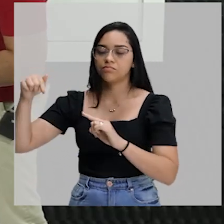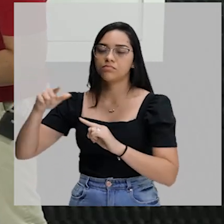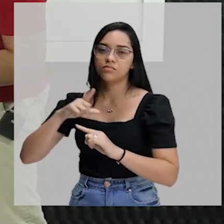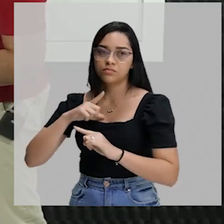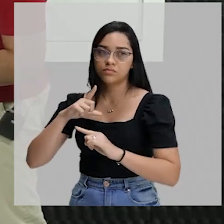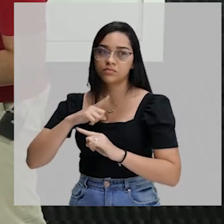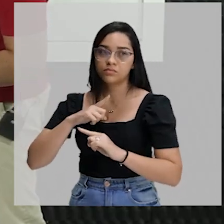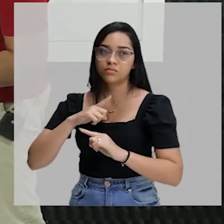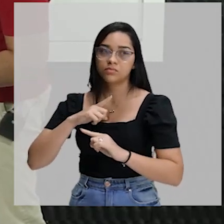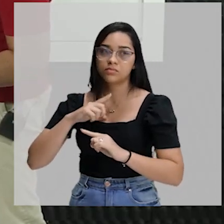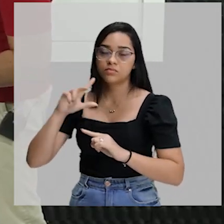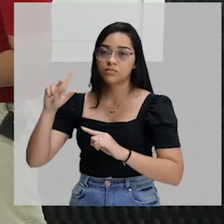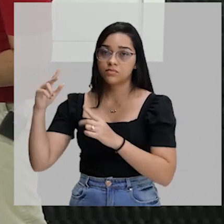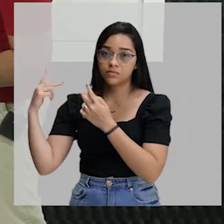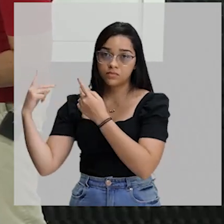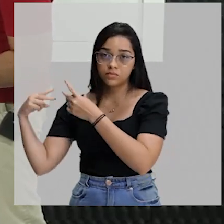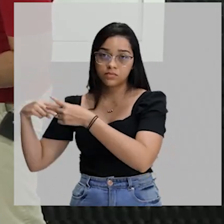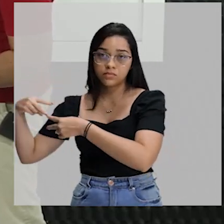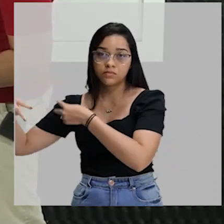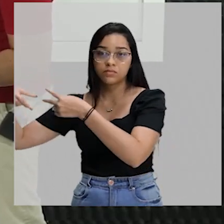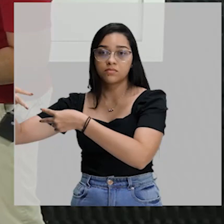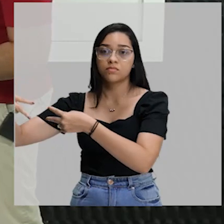uma herança